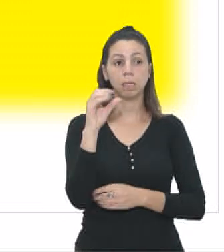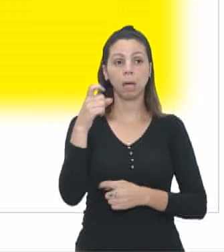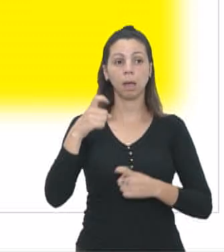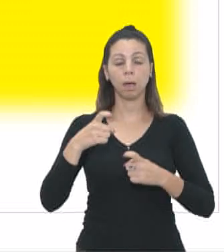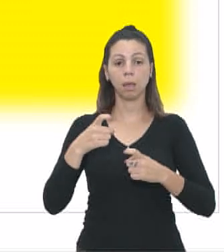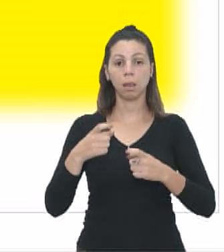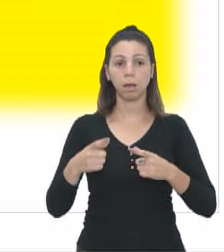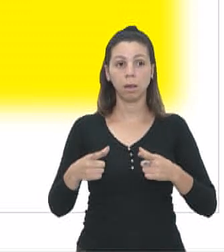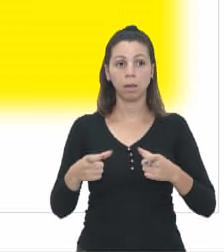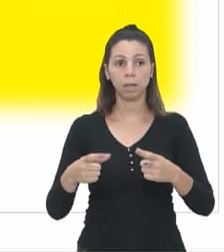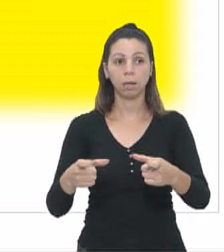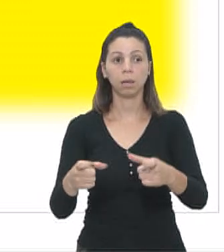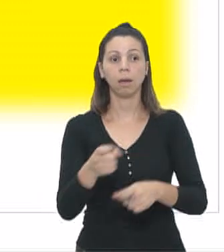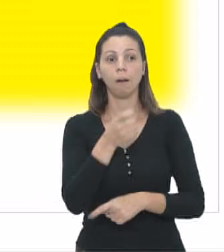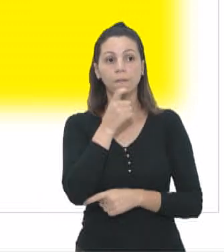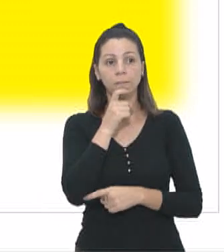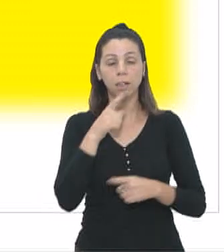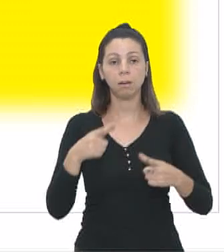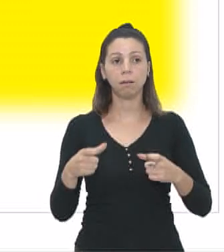pouquinho sobre isso rapidinho.